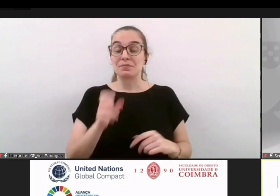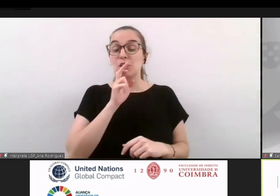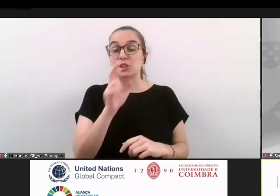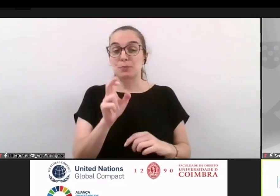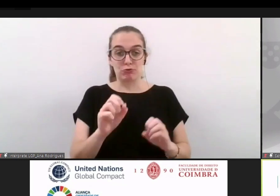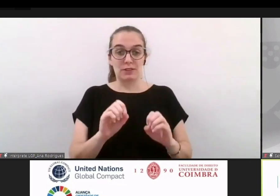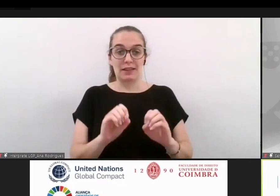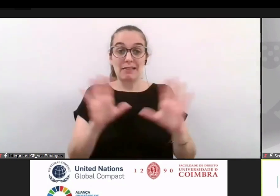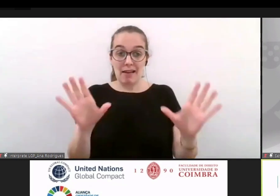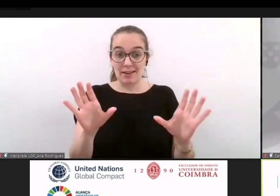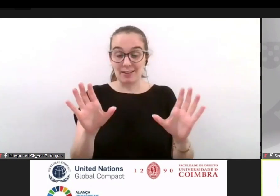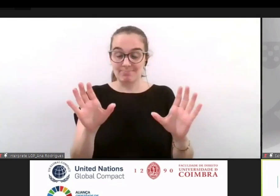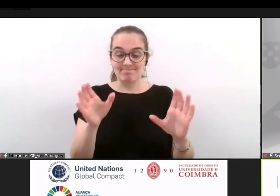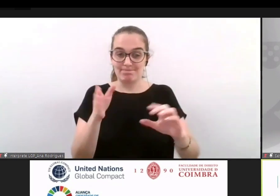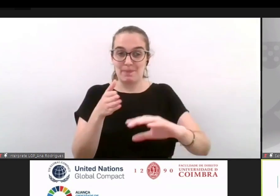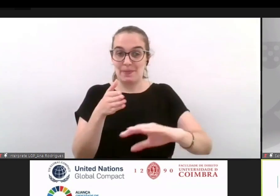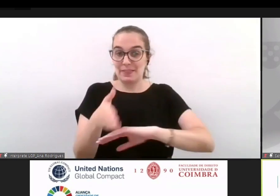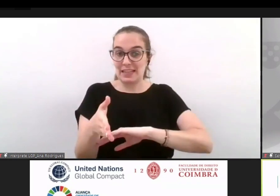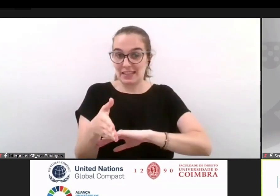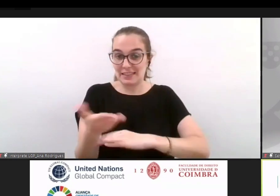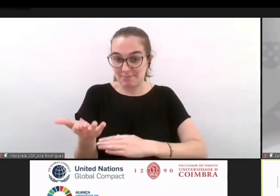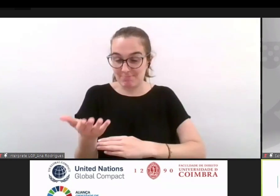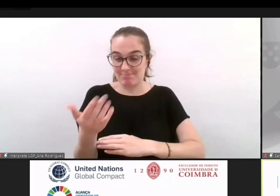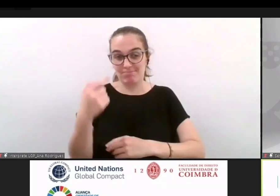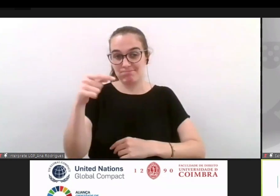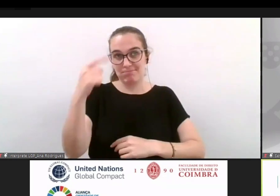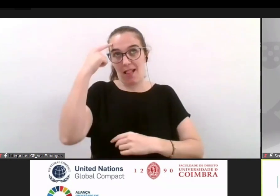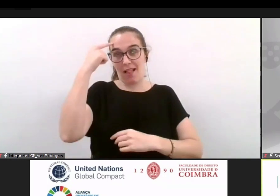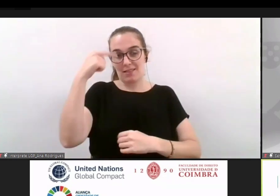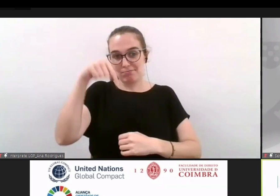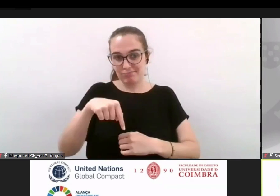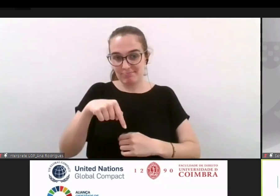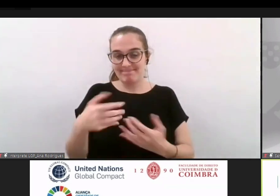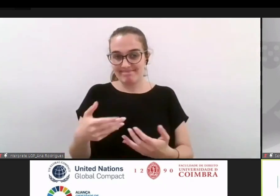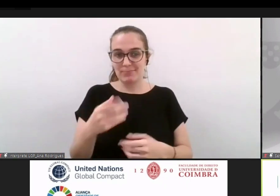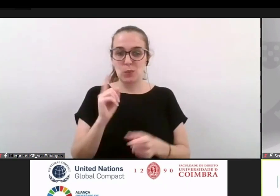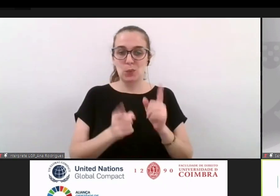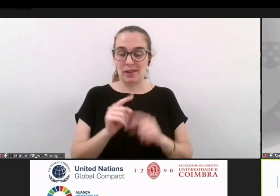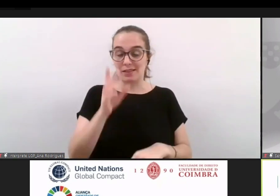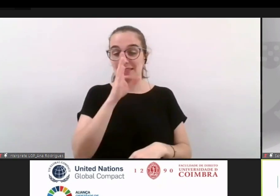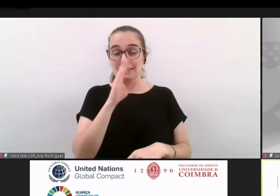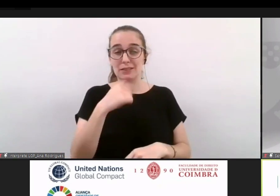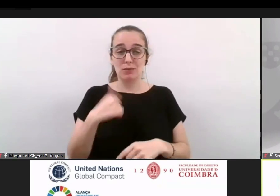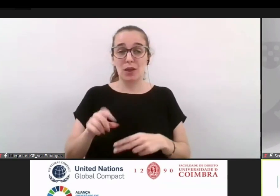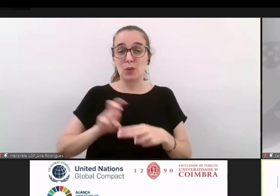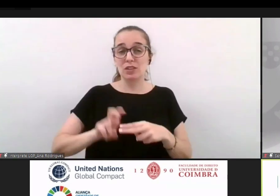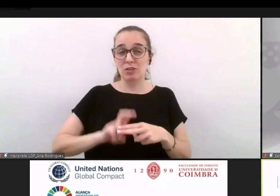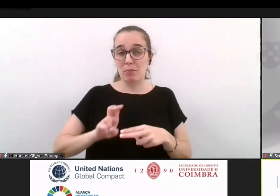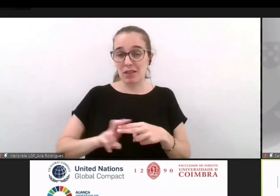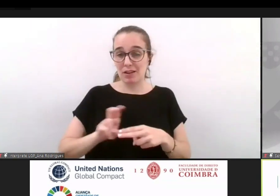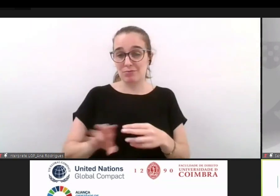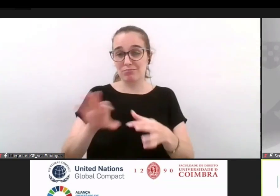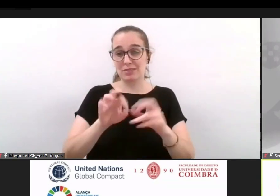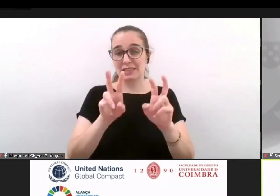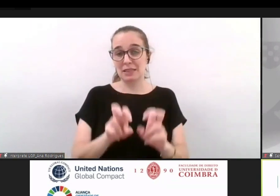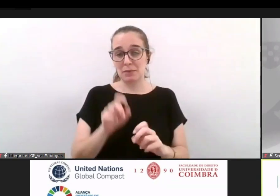por assim dizer, e que se avizinha logo, não é? É a integração de unidades curriculares em torno das temáticas